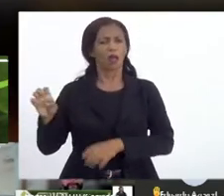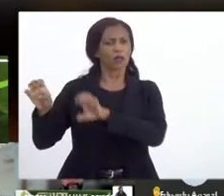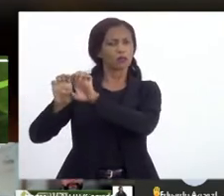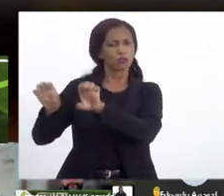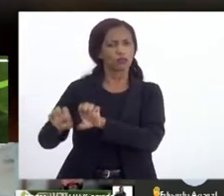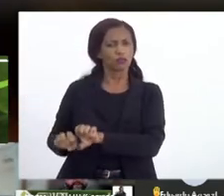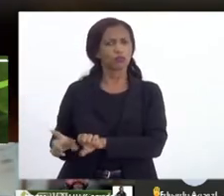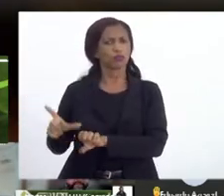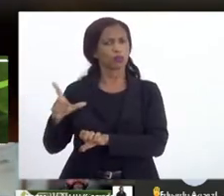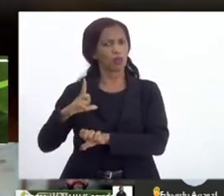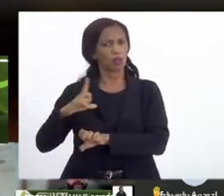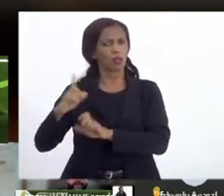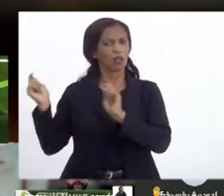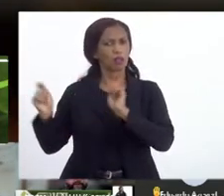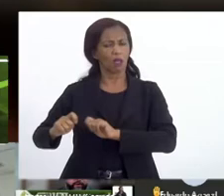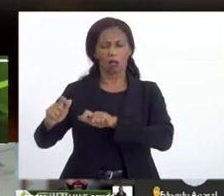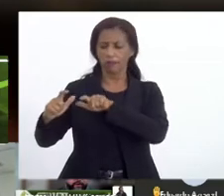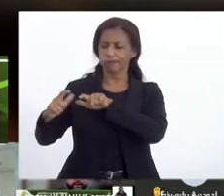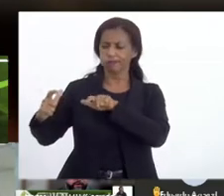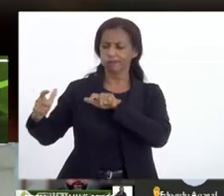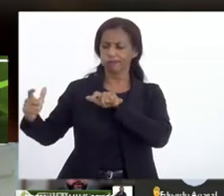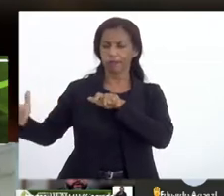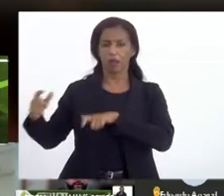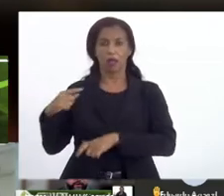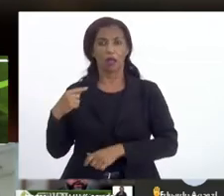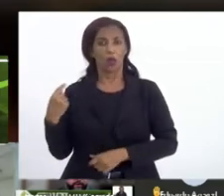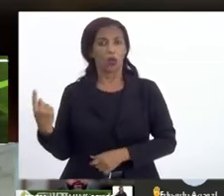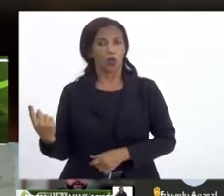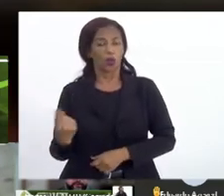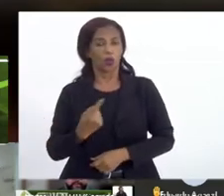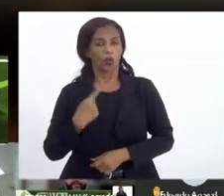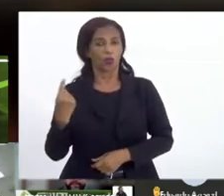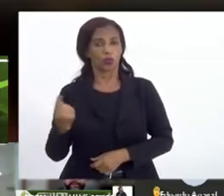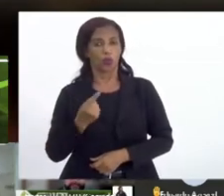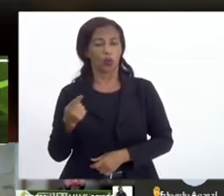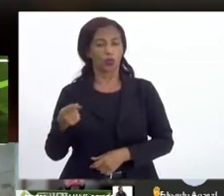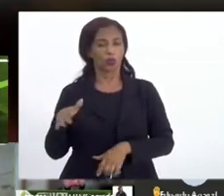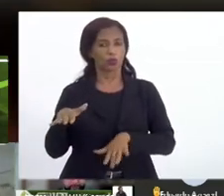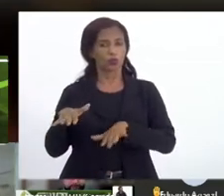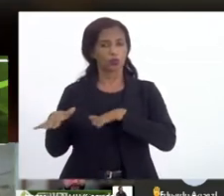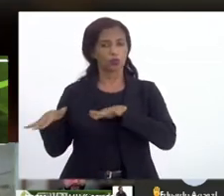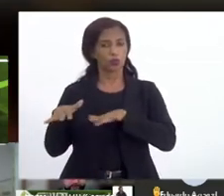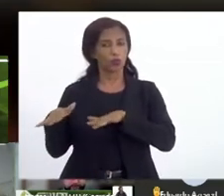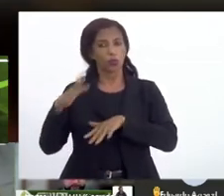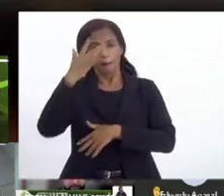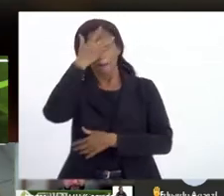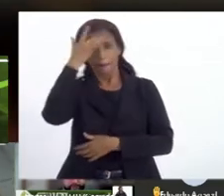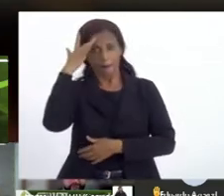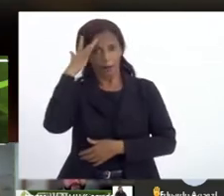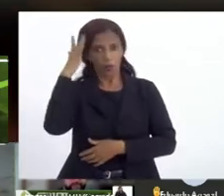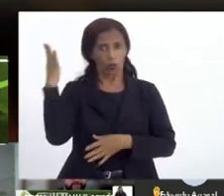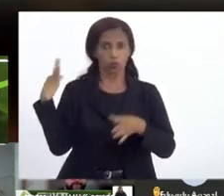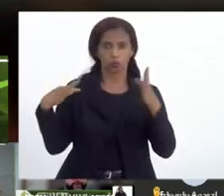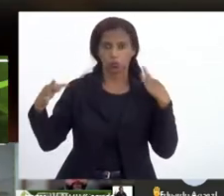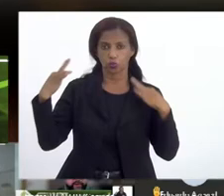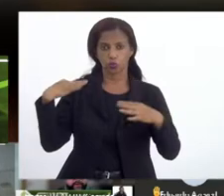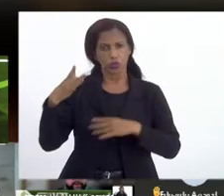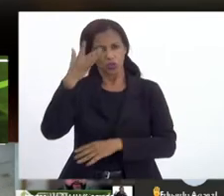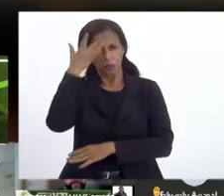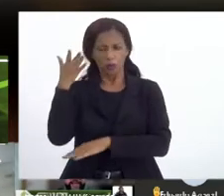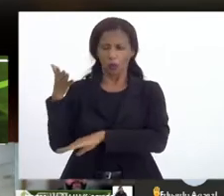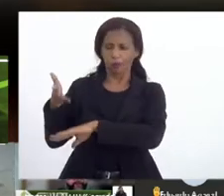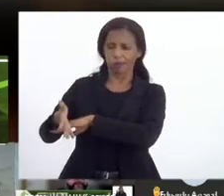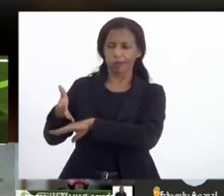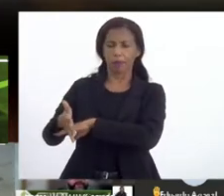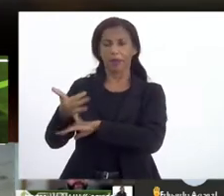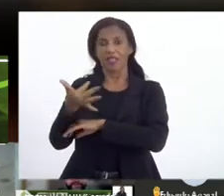A gente tem hoje capacidade de aumentar o nosso fluxo de turistas e de passageiros no aeroporto de Cabo Frio em